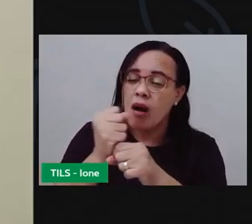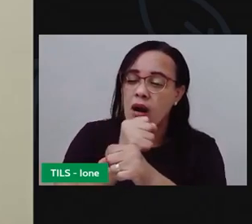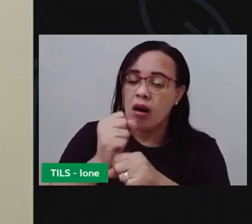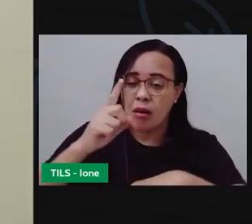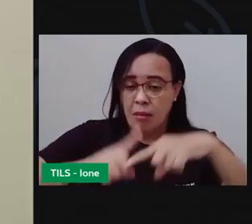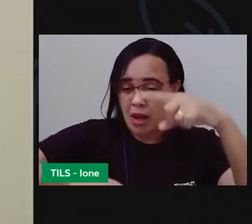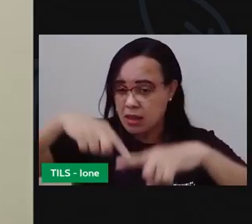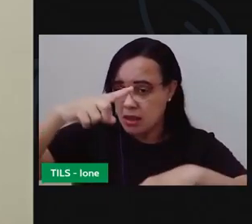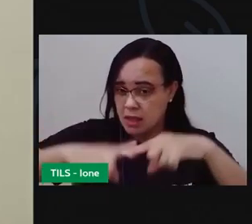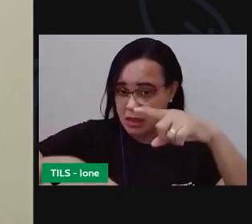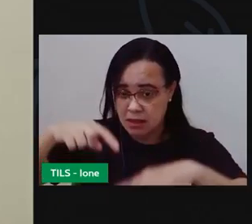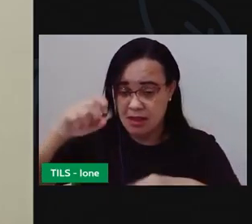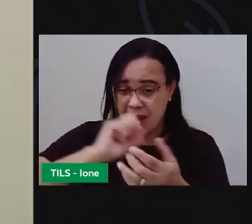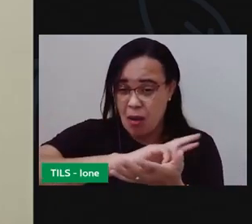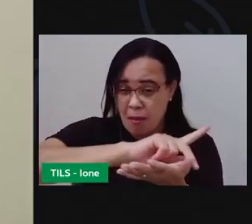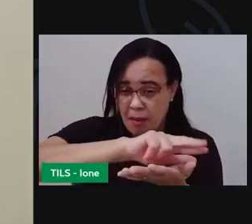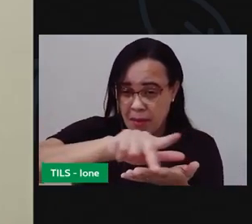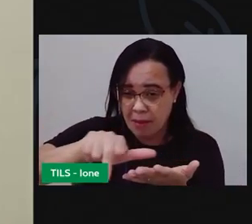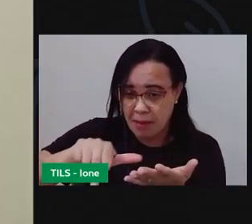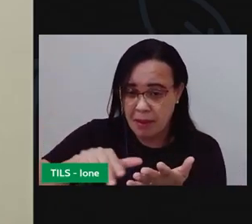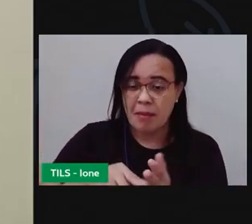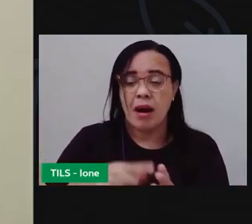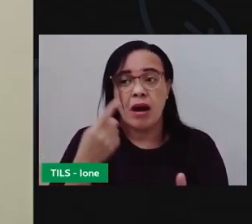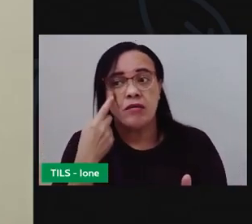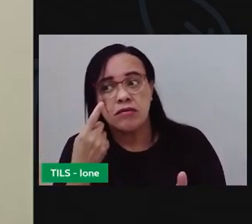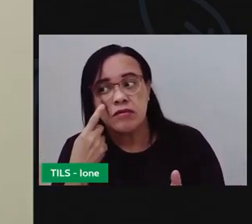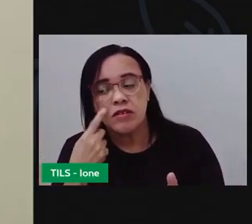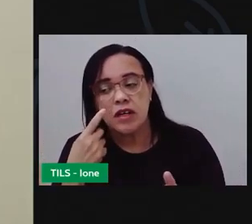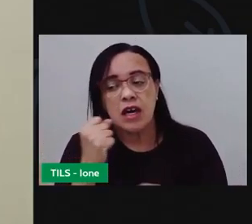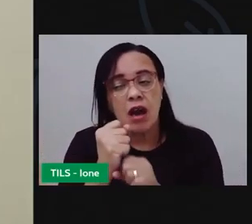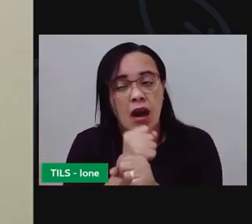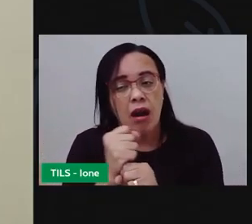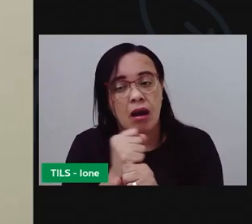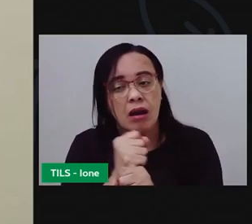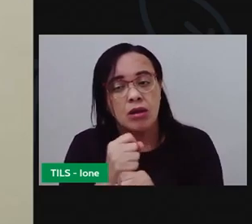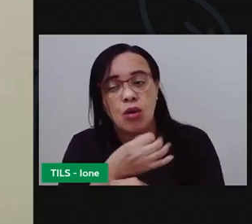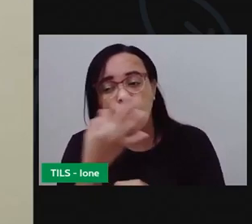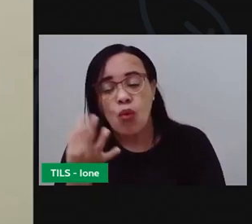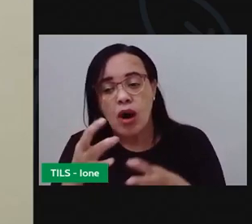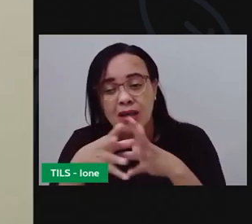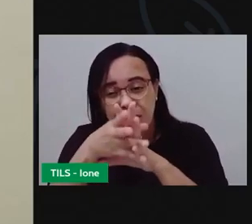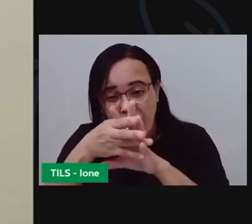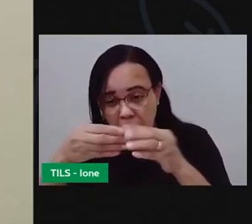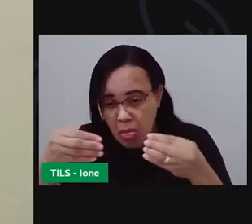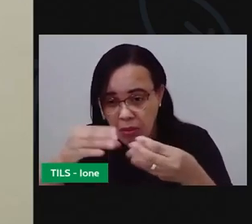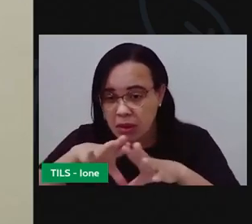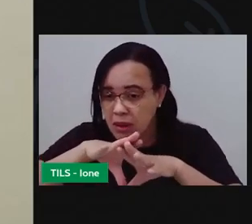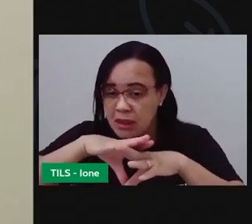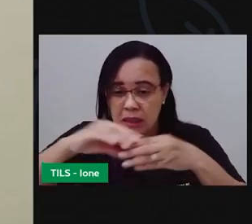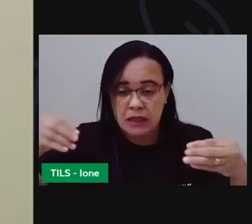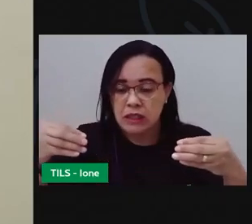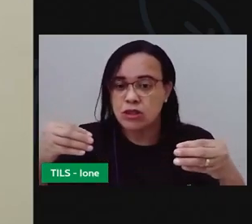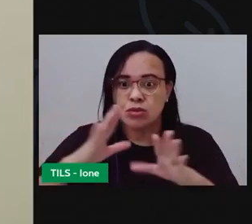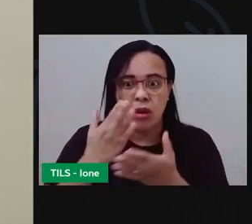vai registrar aí no seu caderno o tempo que esses materiais, como